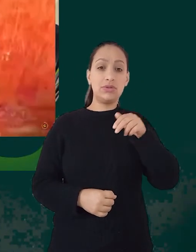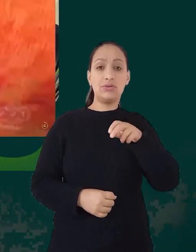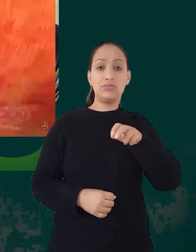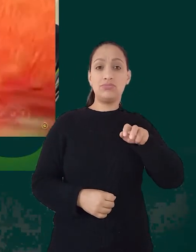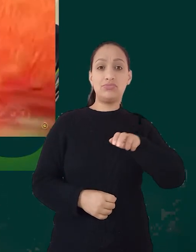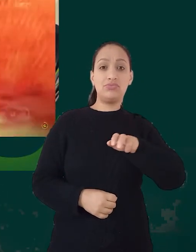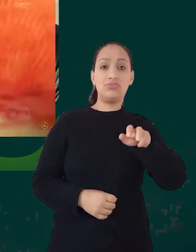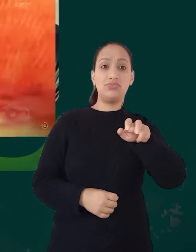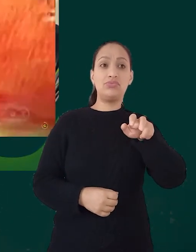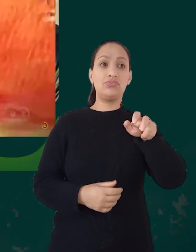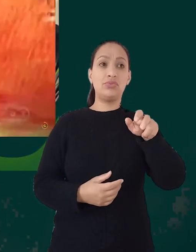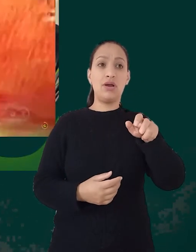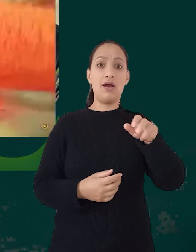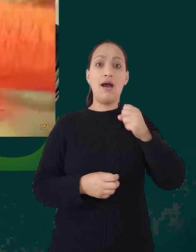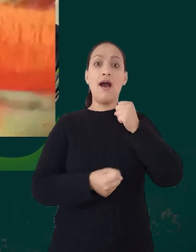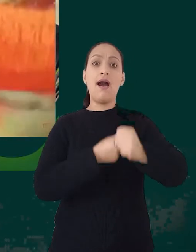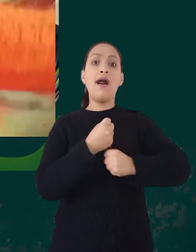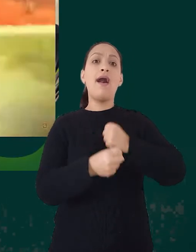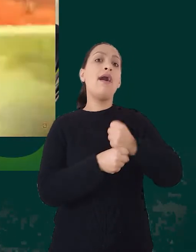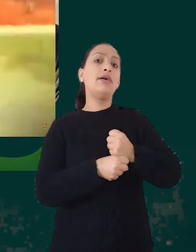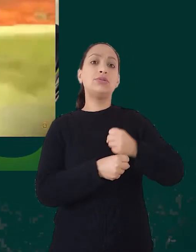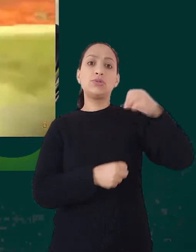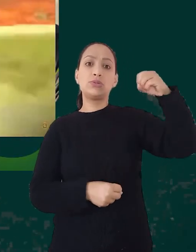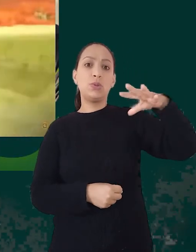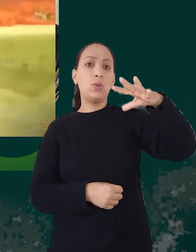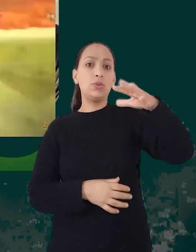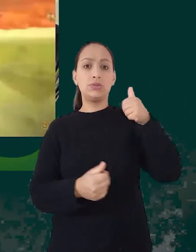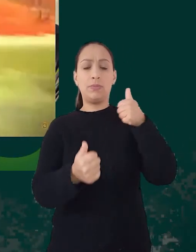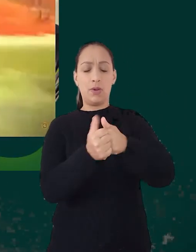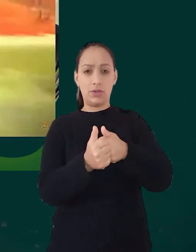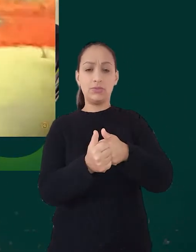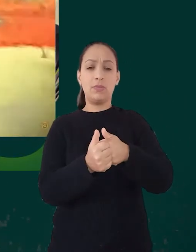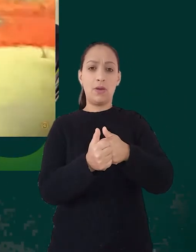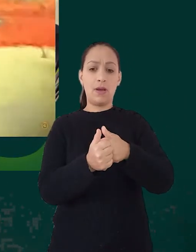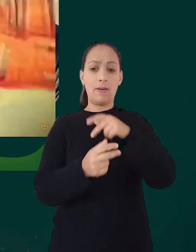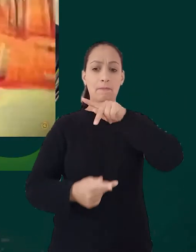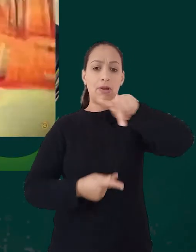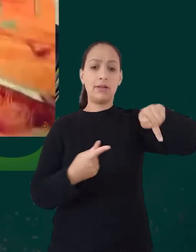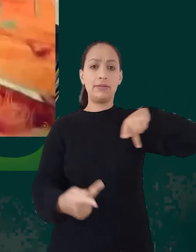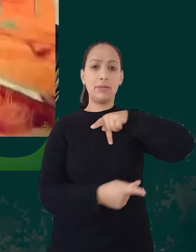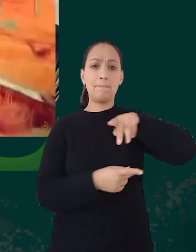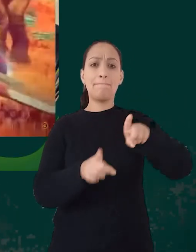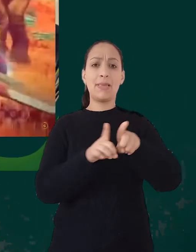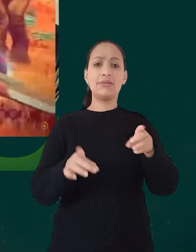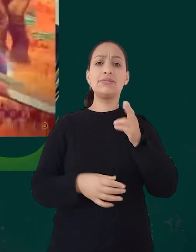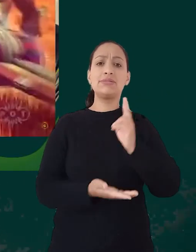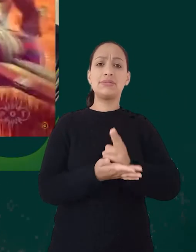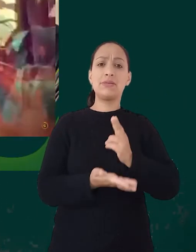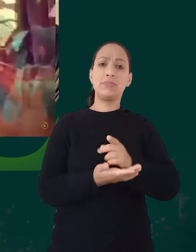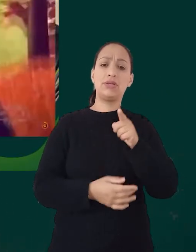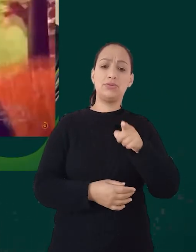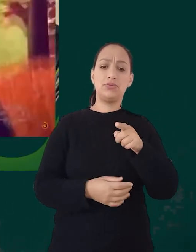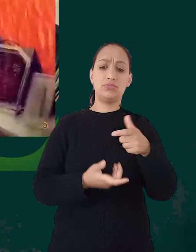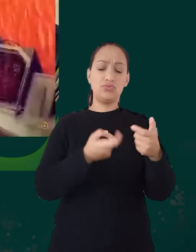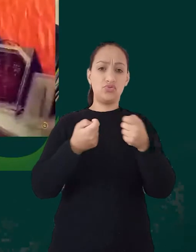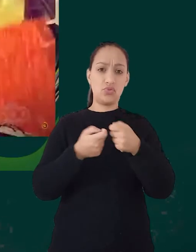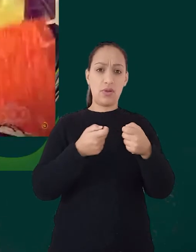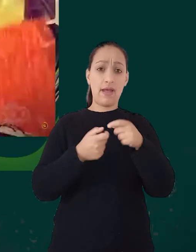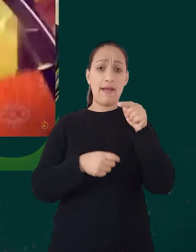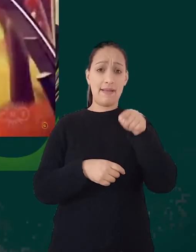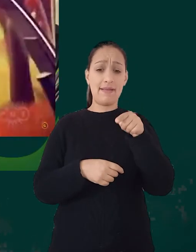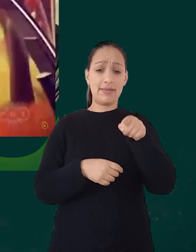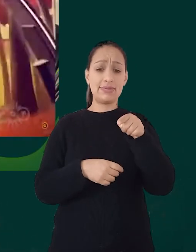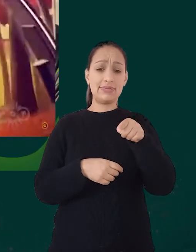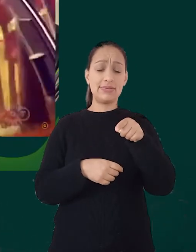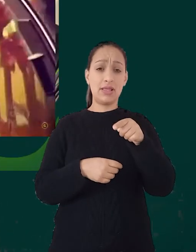quantos anos-luz até o próximo planeta. Então tudo isso fica descrito. Só que para cada vez que tu jogar esse jogo, cada